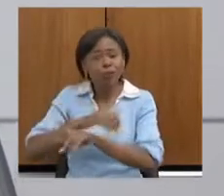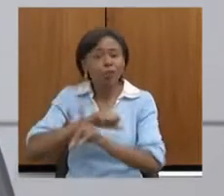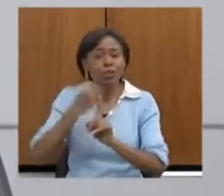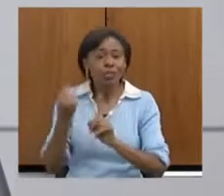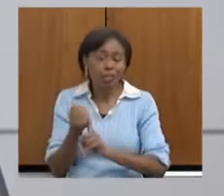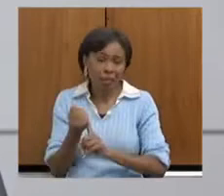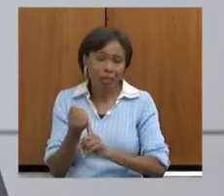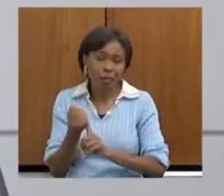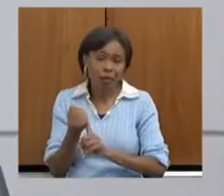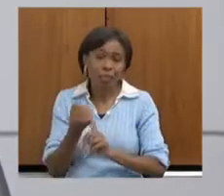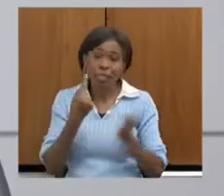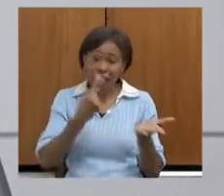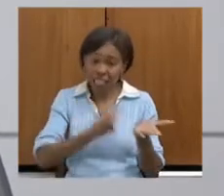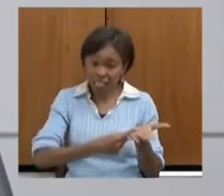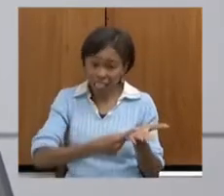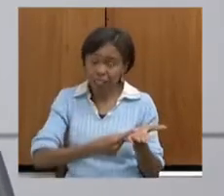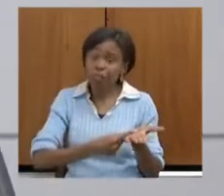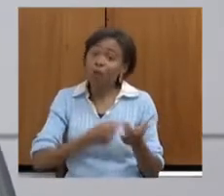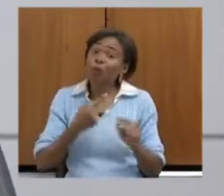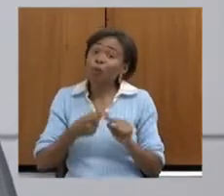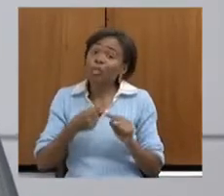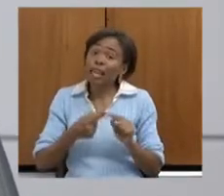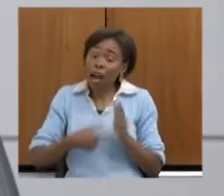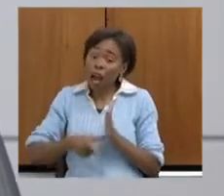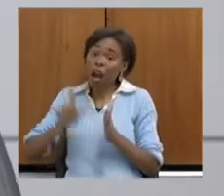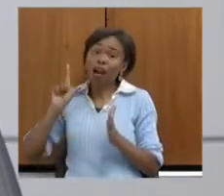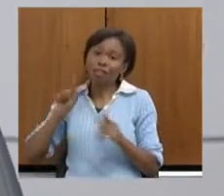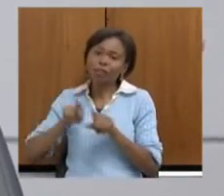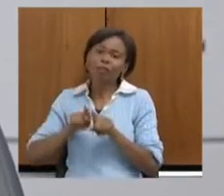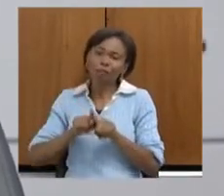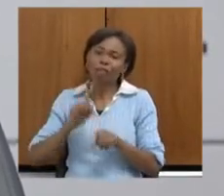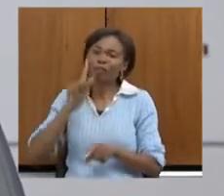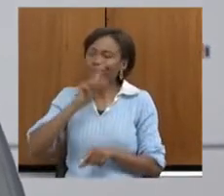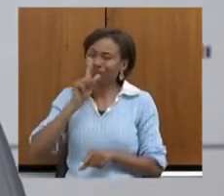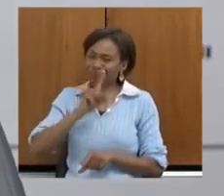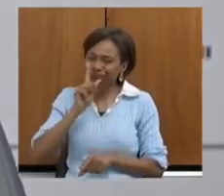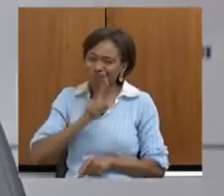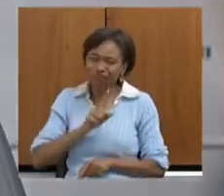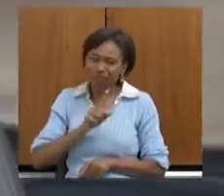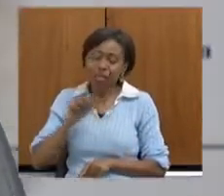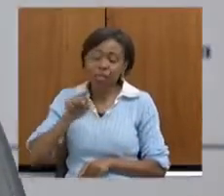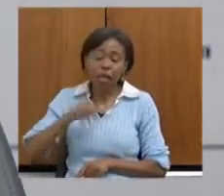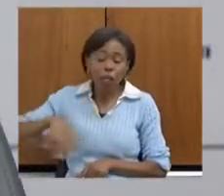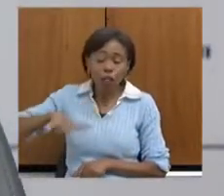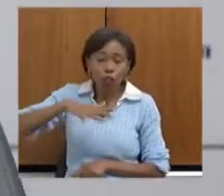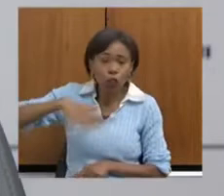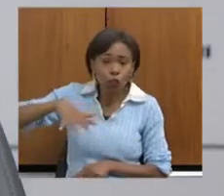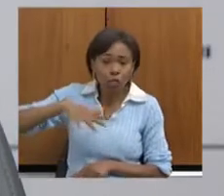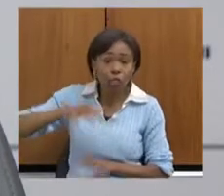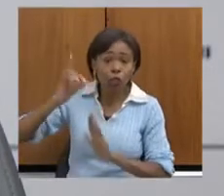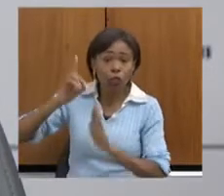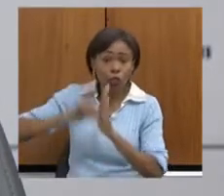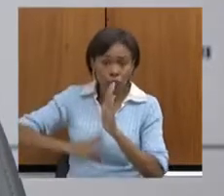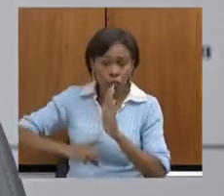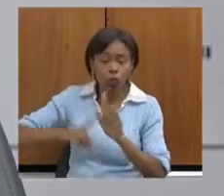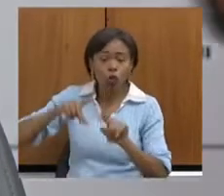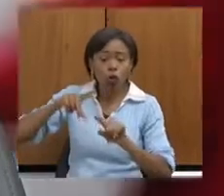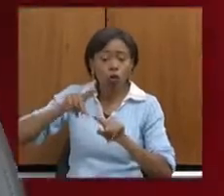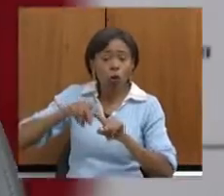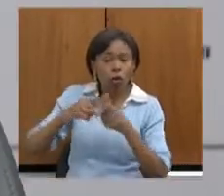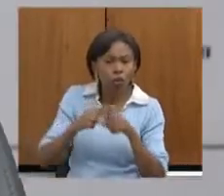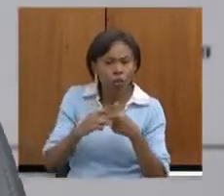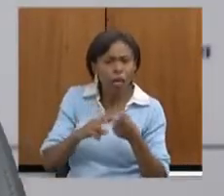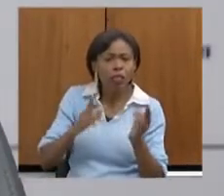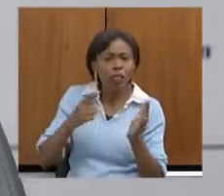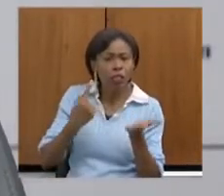de repactuação é porque falamos antes considerando que os espaços previstos para o exercício desse direito no processo preparatório do Rio